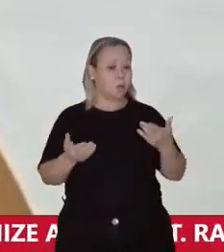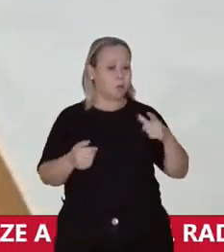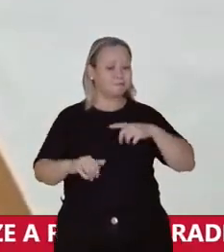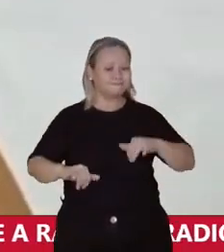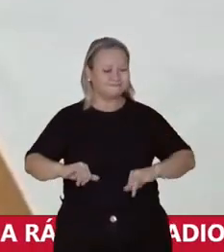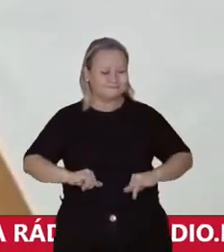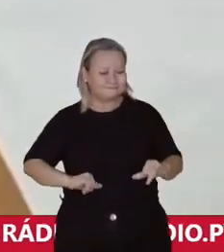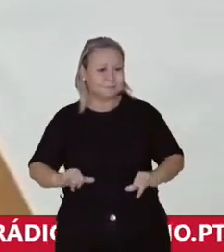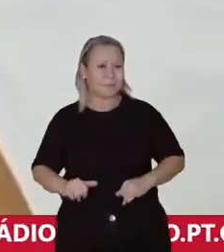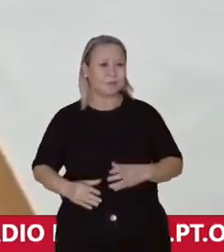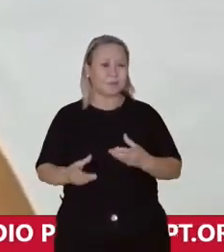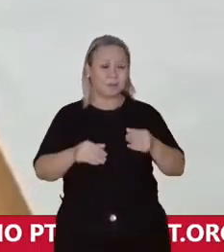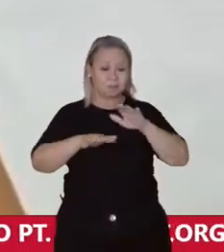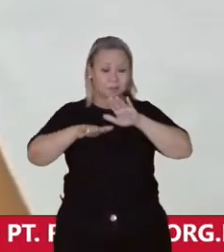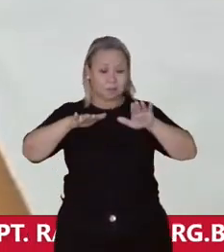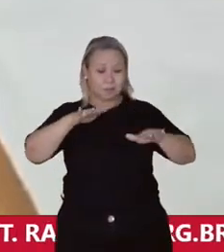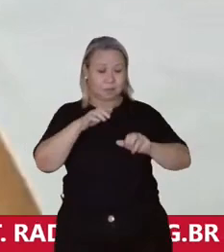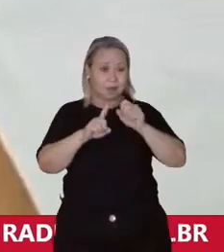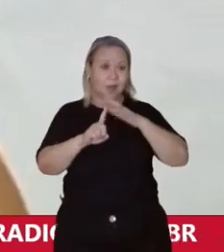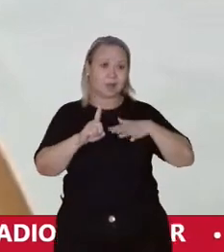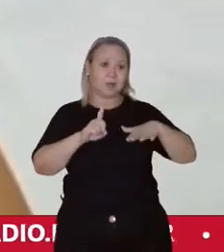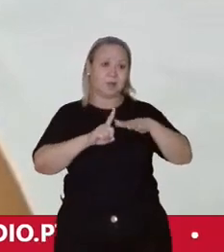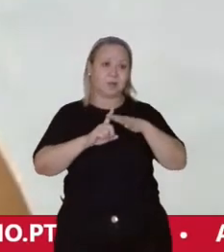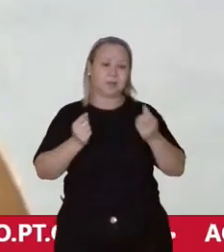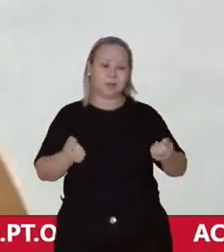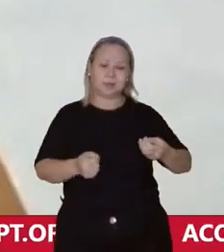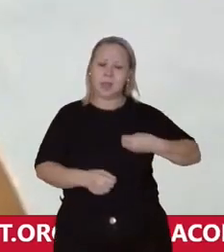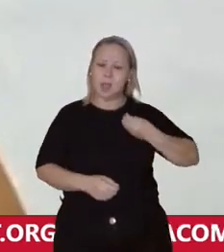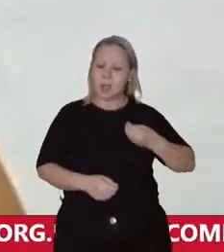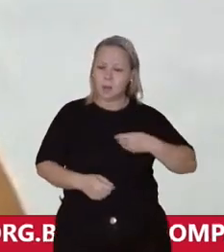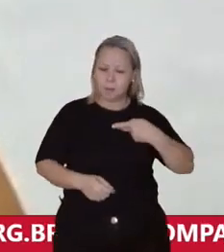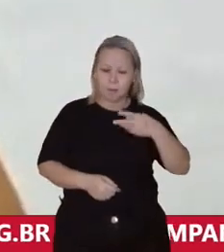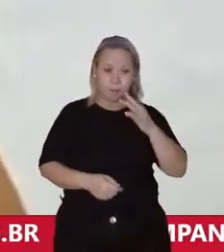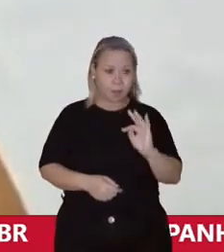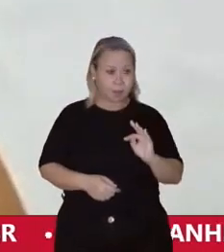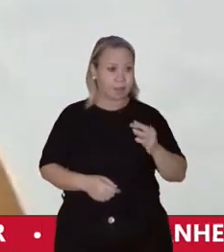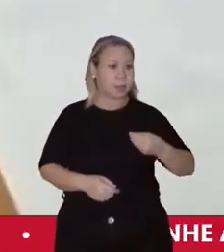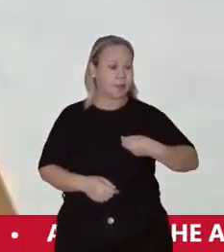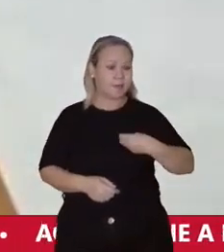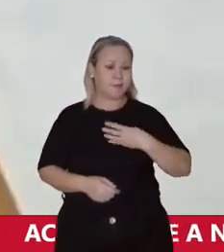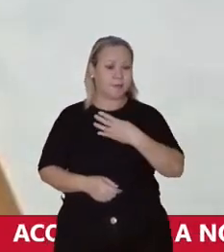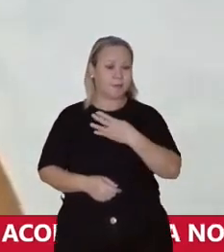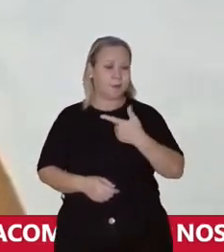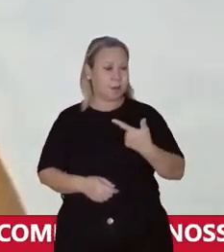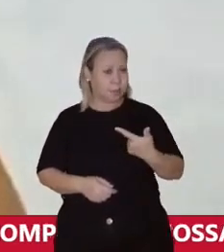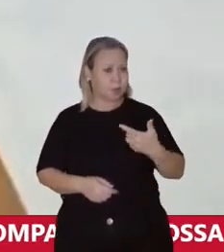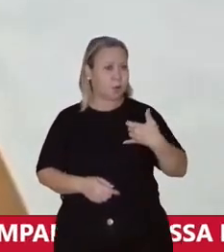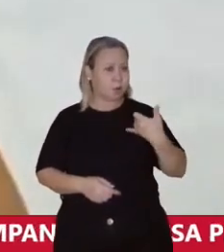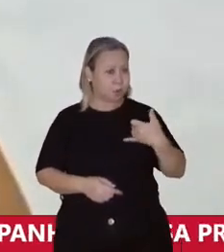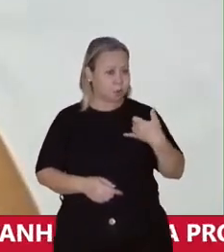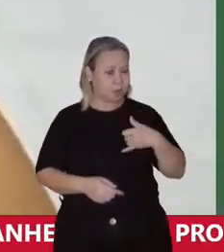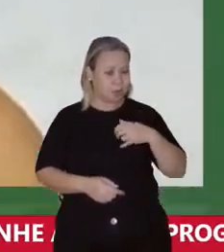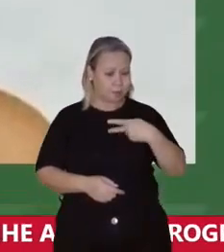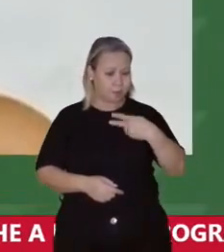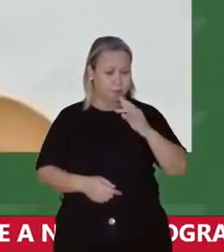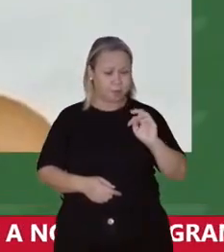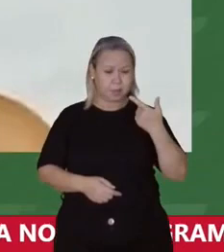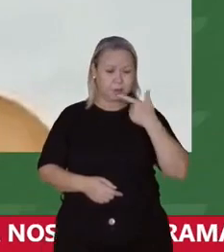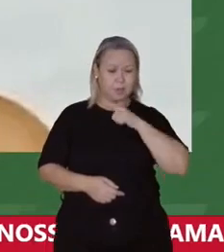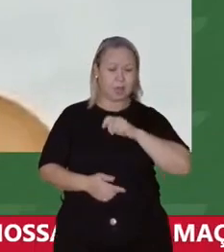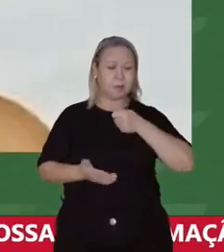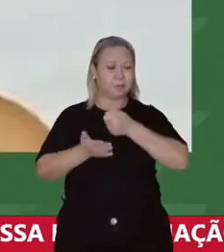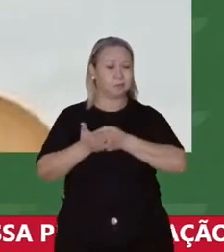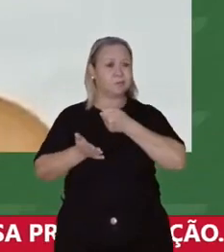sofrido tanto com as desigualdades sociais. Viva o PT, viva esse PT 42 anos, que pulsa de muita